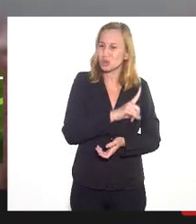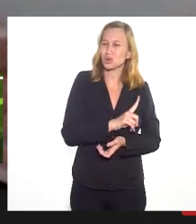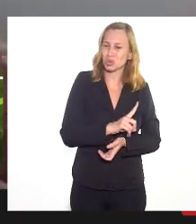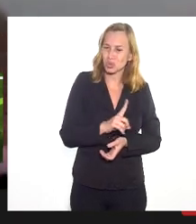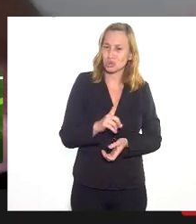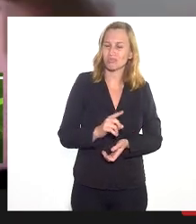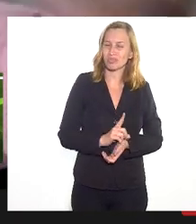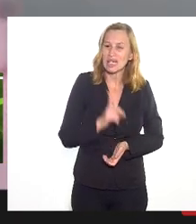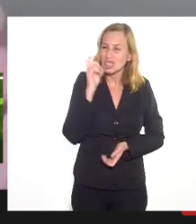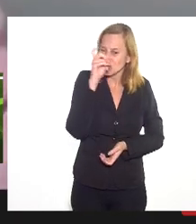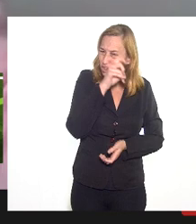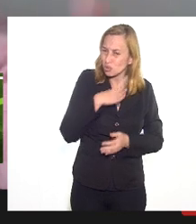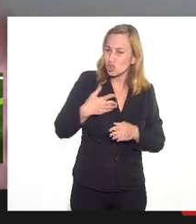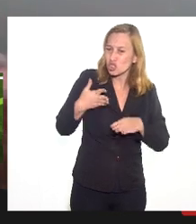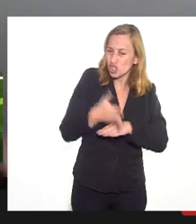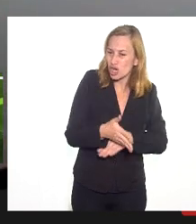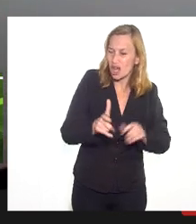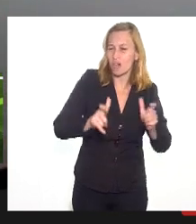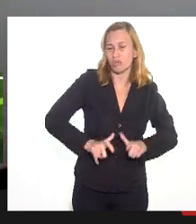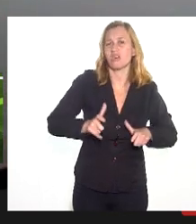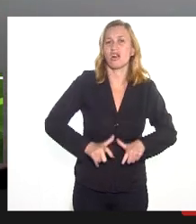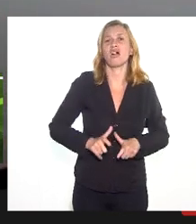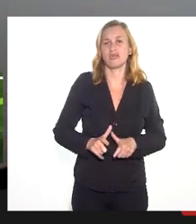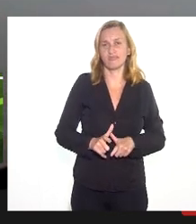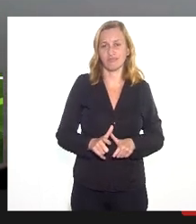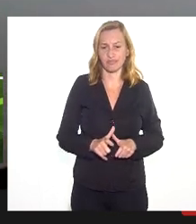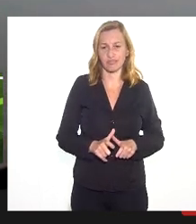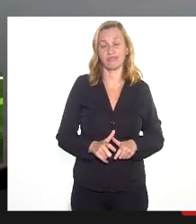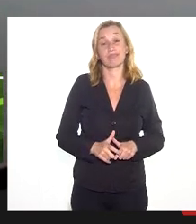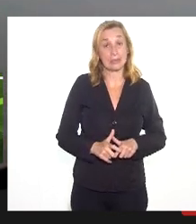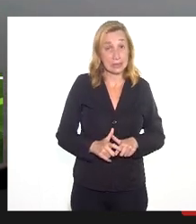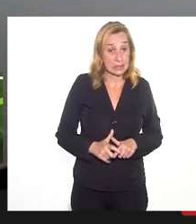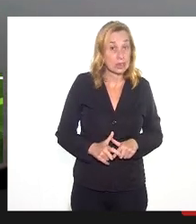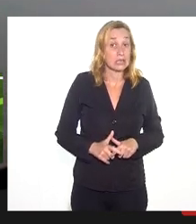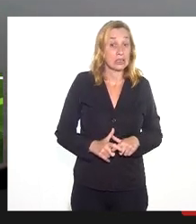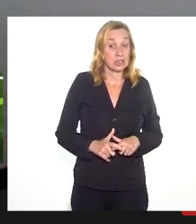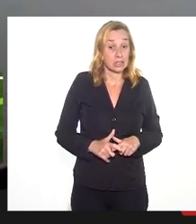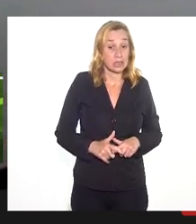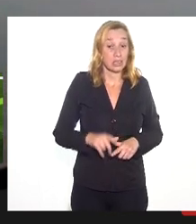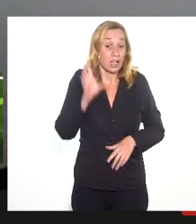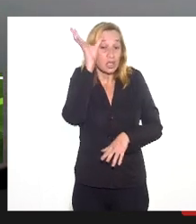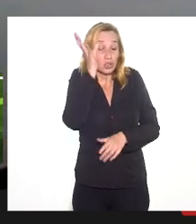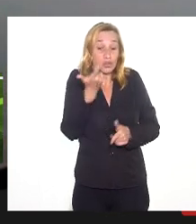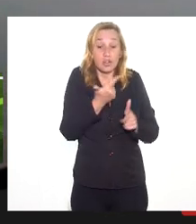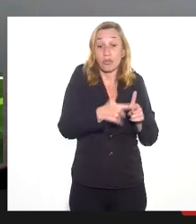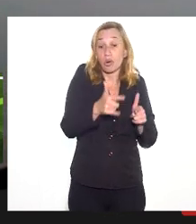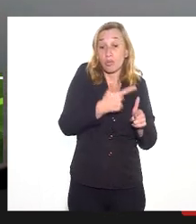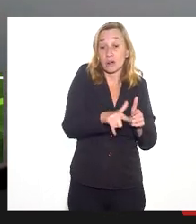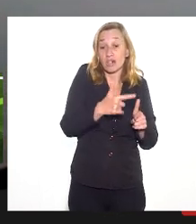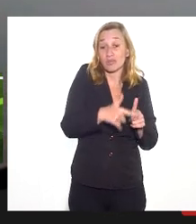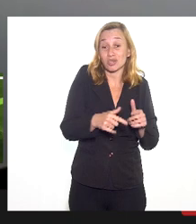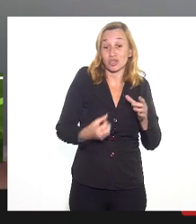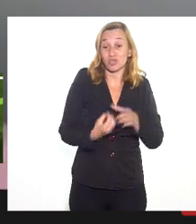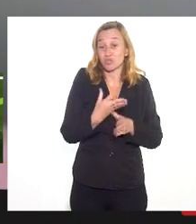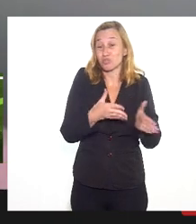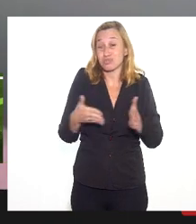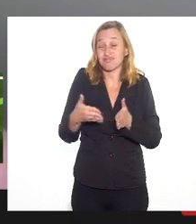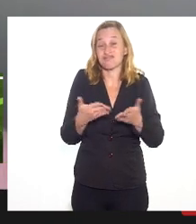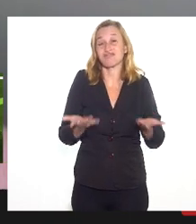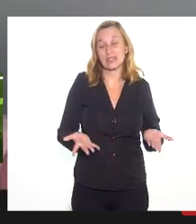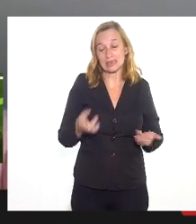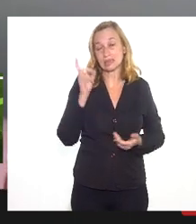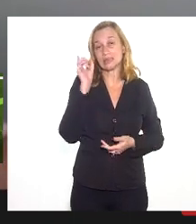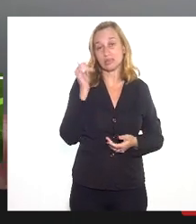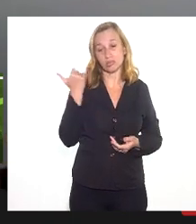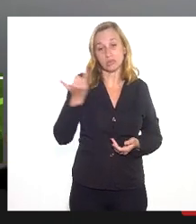dificuldade de você chegar aos locais, enfim, e o que não dizer para resolver problemas de escoamento de produção, enfim. Então, me parece